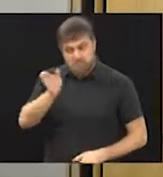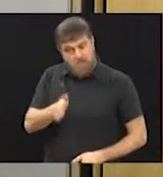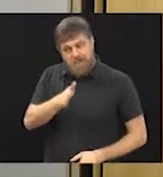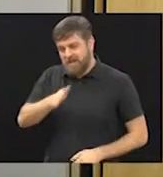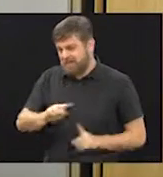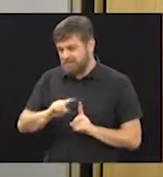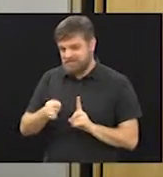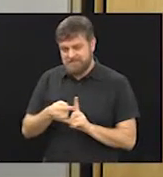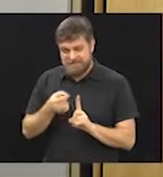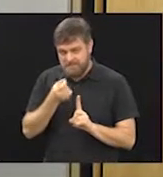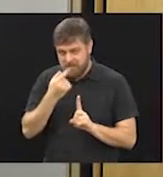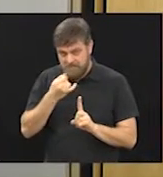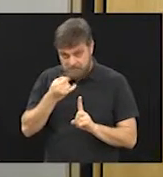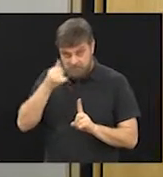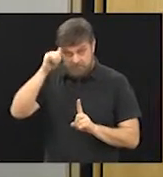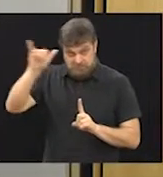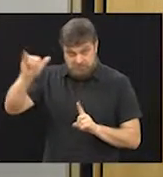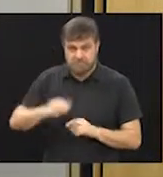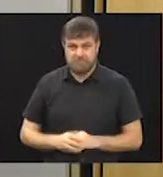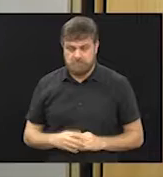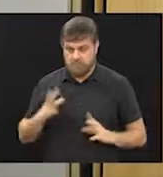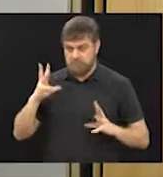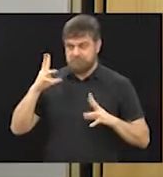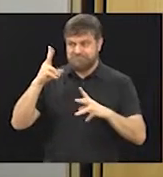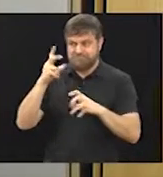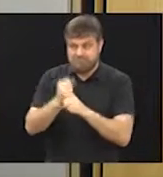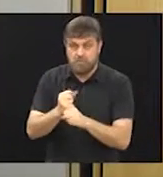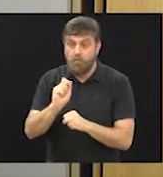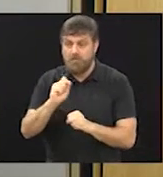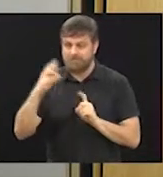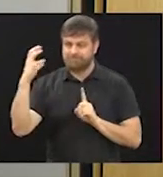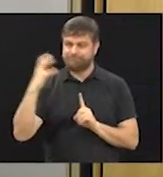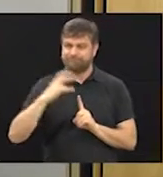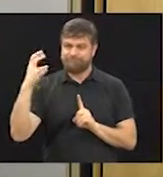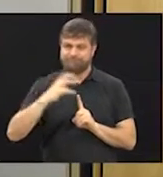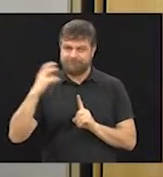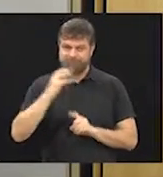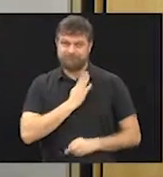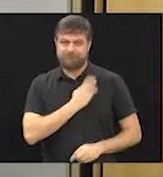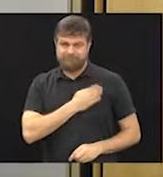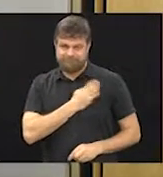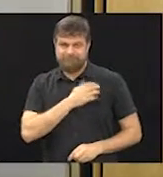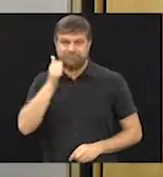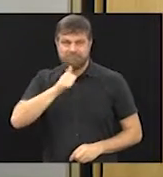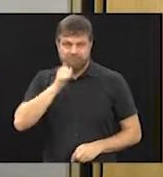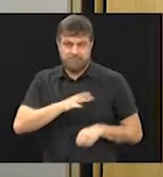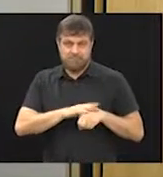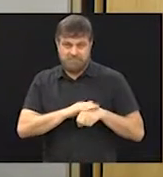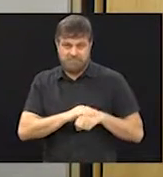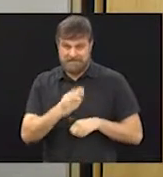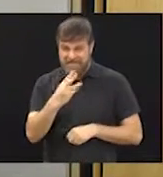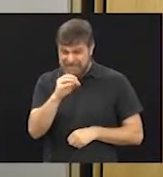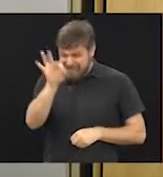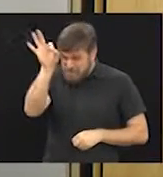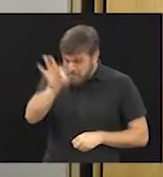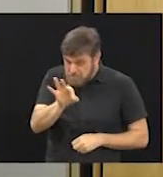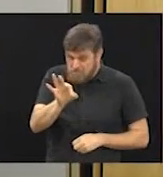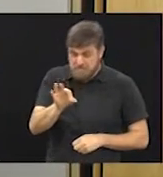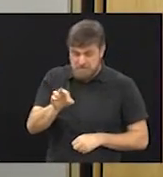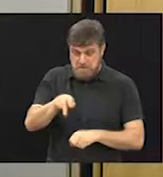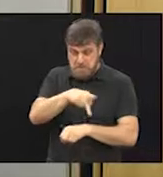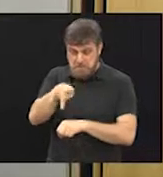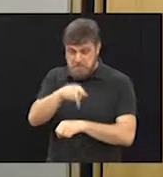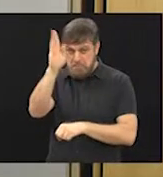o anticoncepcional. Então, tudo isso influencia. Sabendo-se que 30% da população brasileira